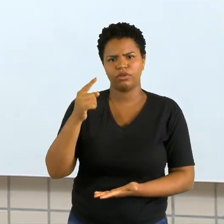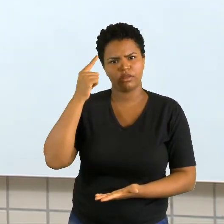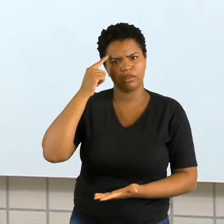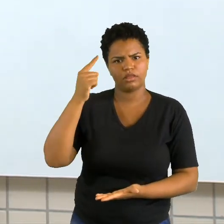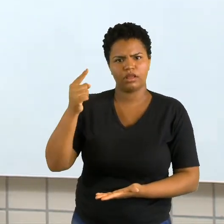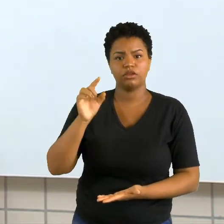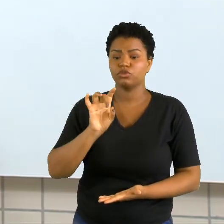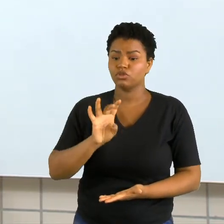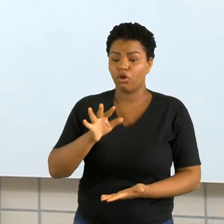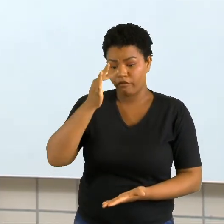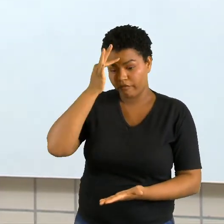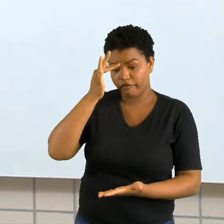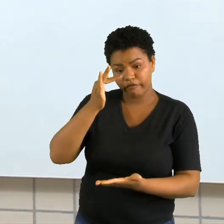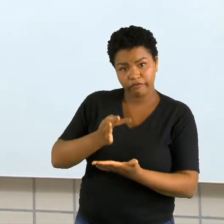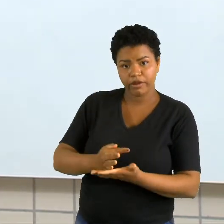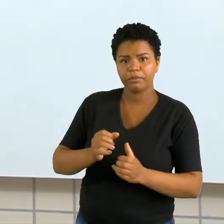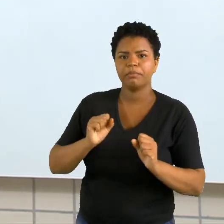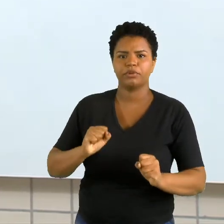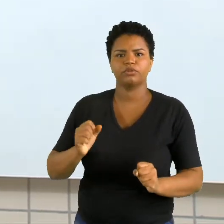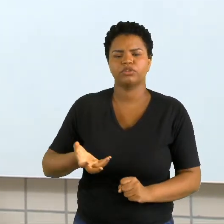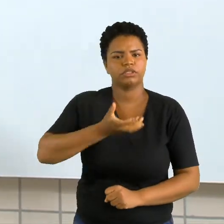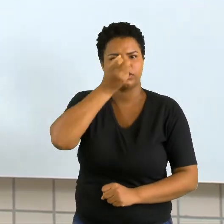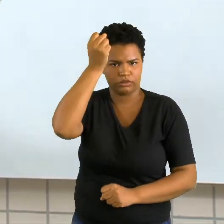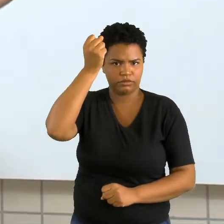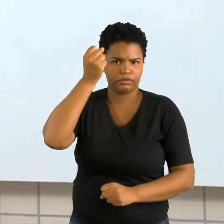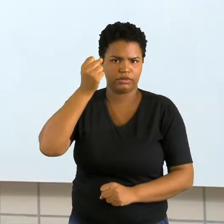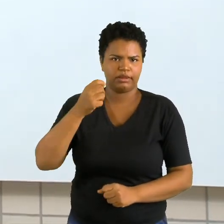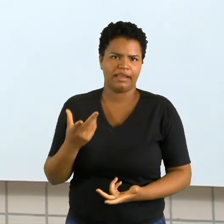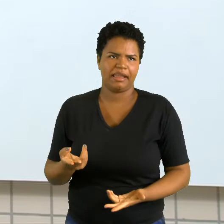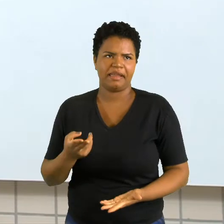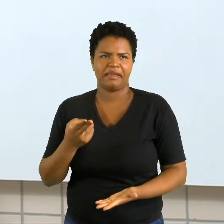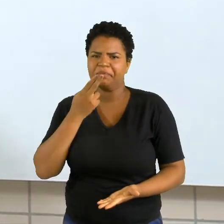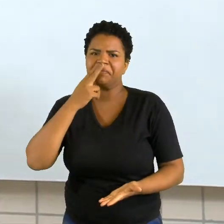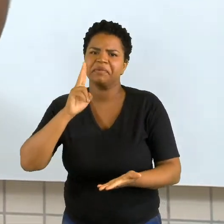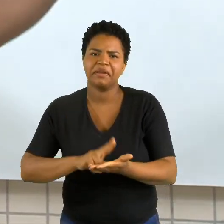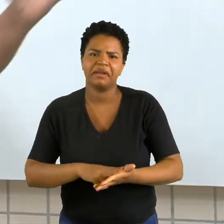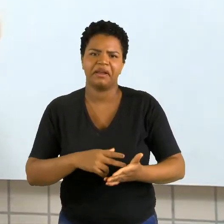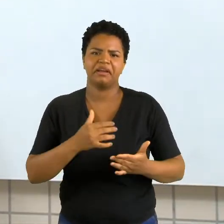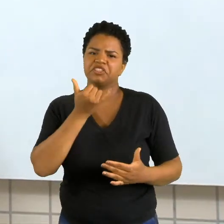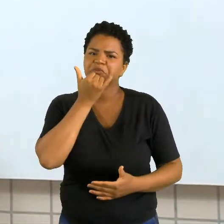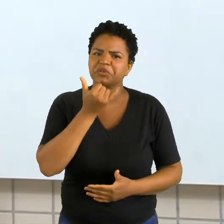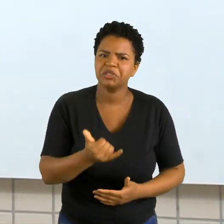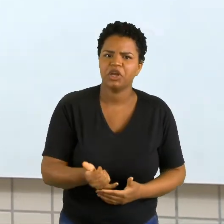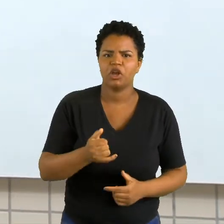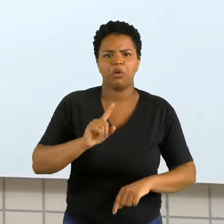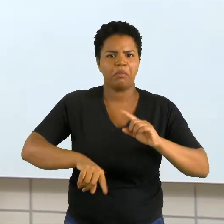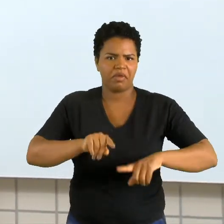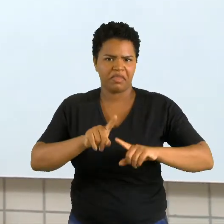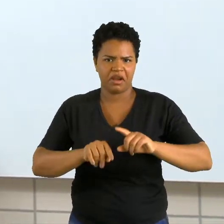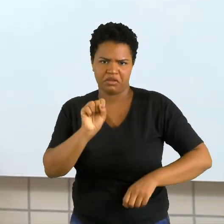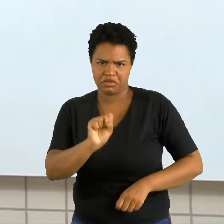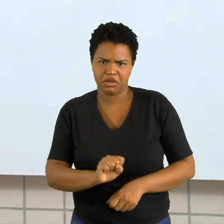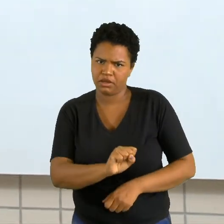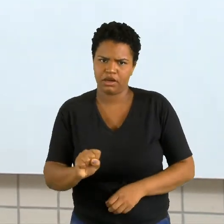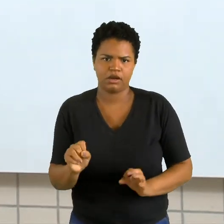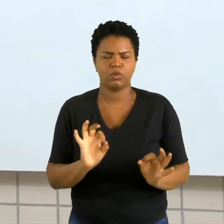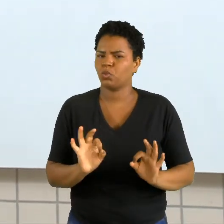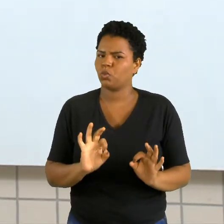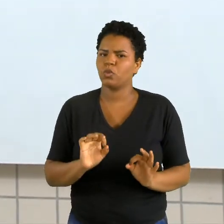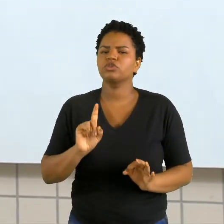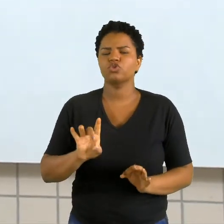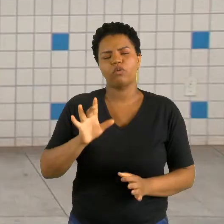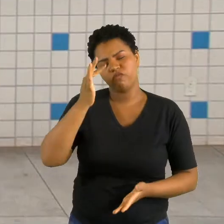de protestantes, tá? Protestantismo. Daí vai surgir uma série de igrejas protestantes. Então nós devemos destacar